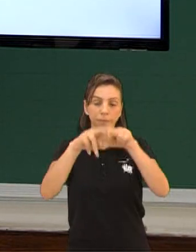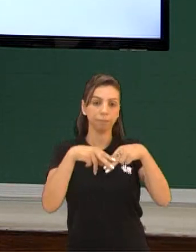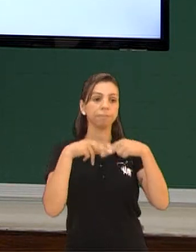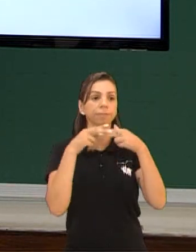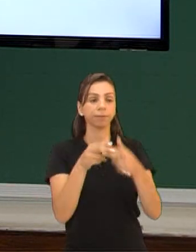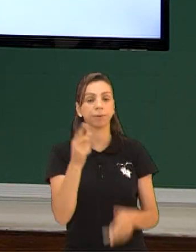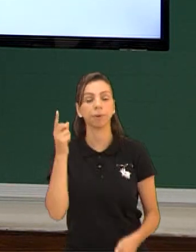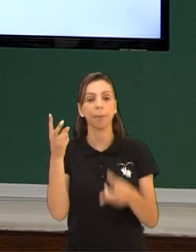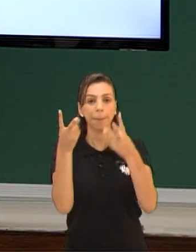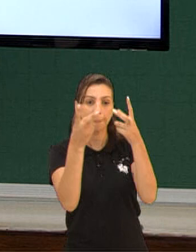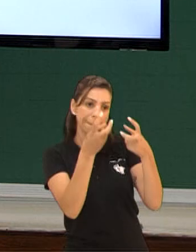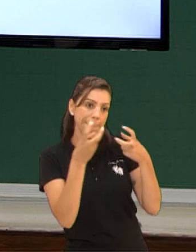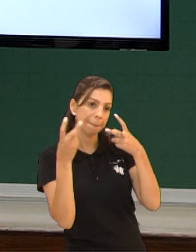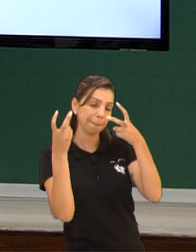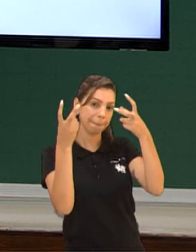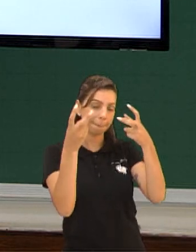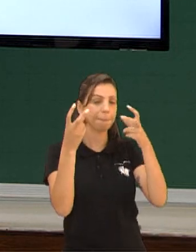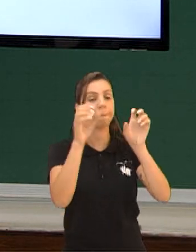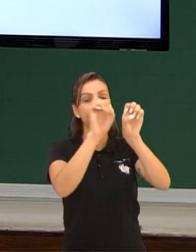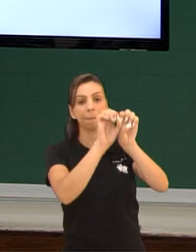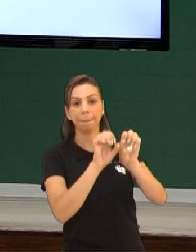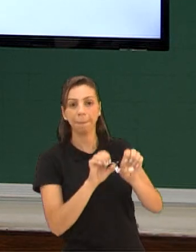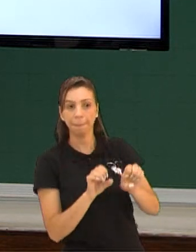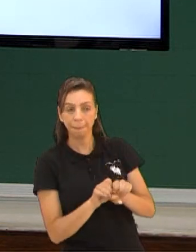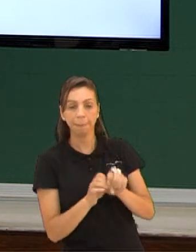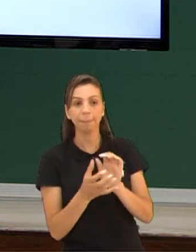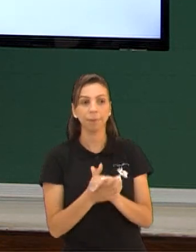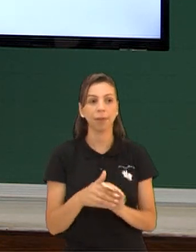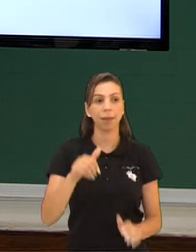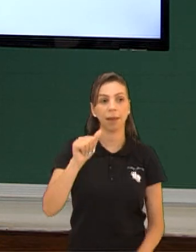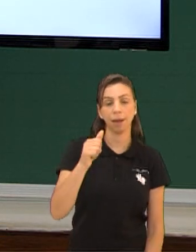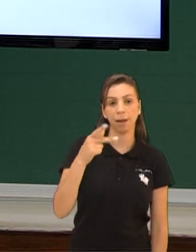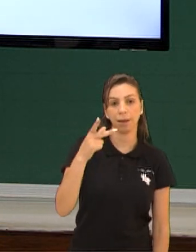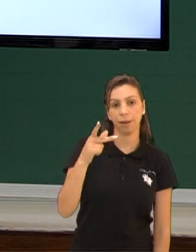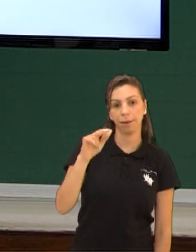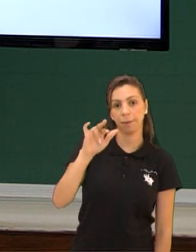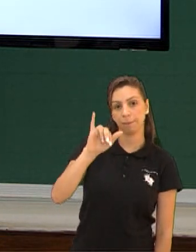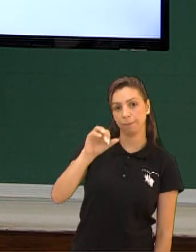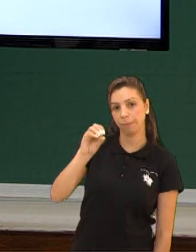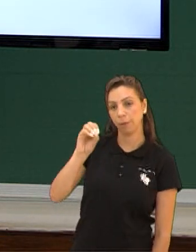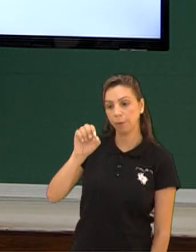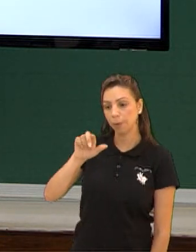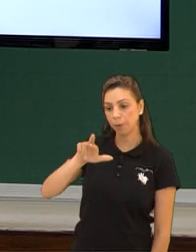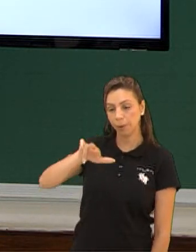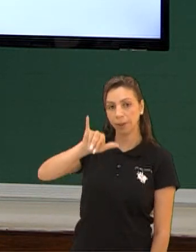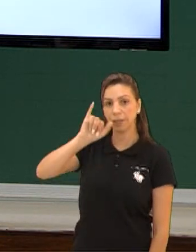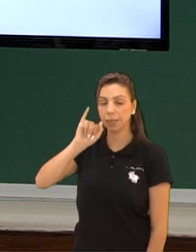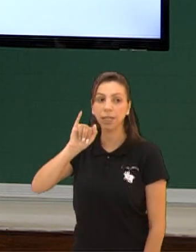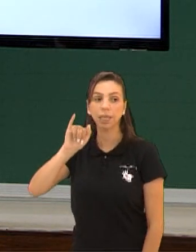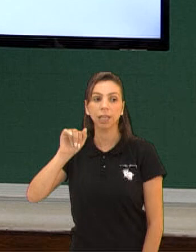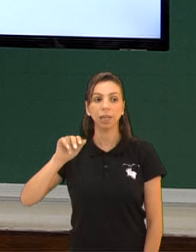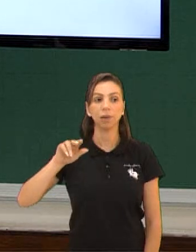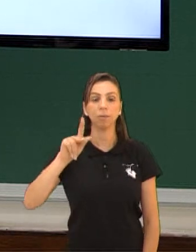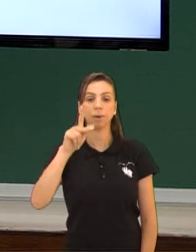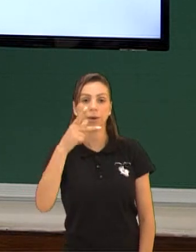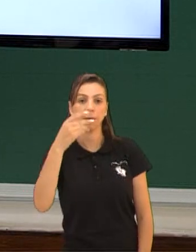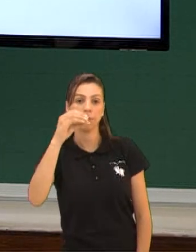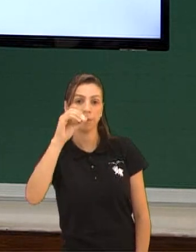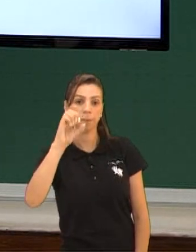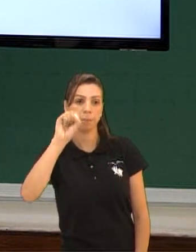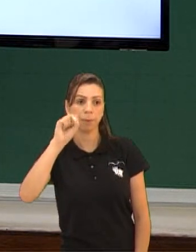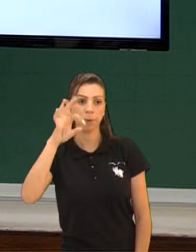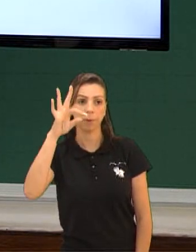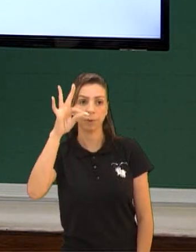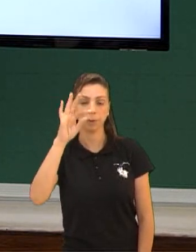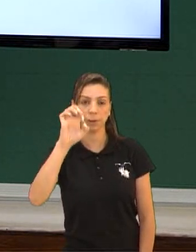ele observou que existe uma estrutura a priori e uma estrutura a posteriori no ser humano, que garante